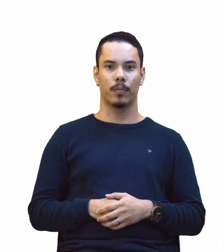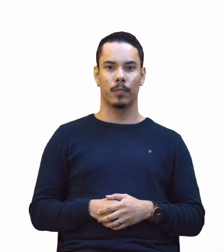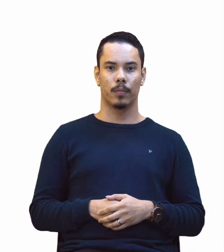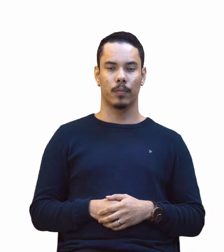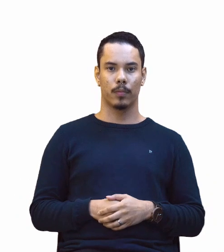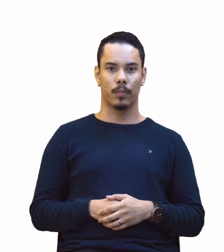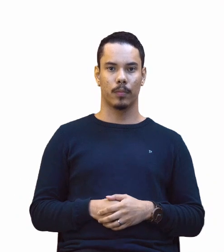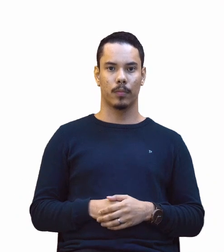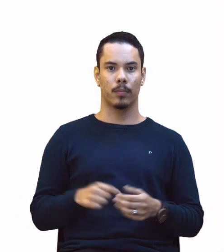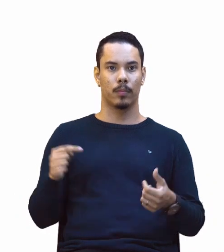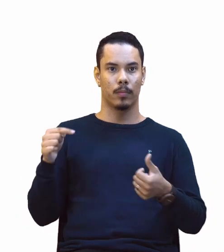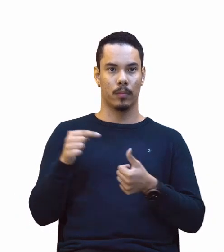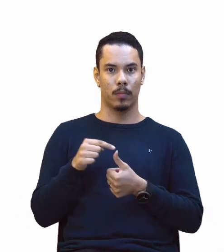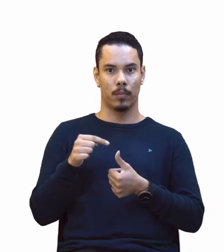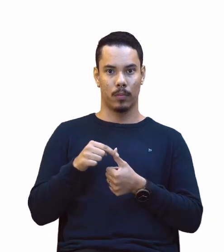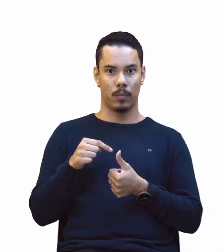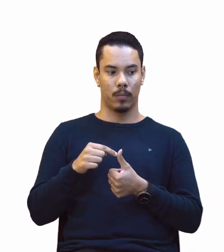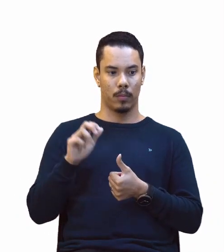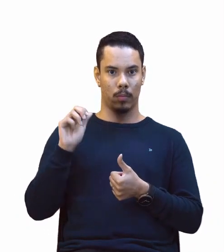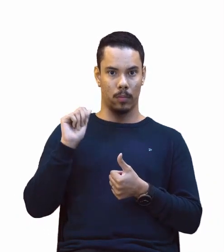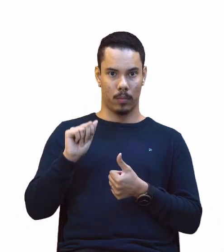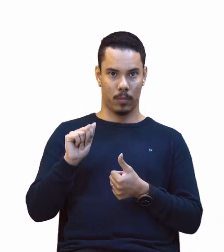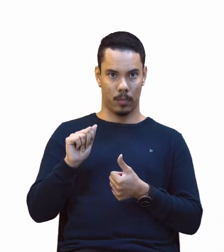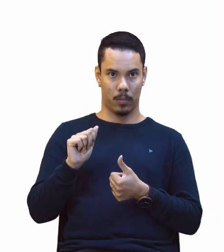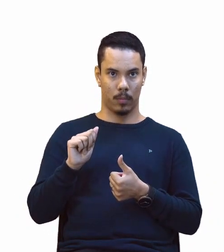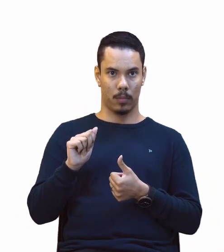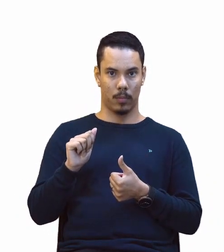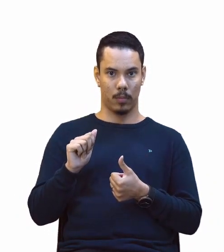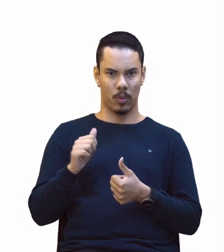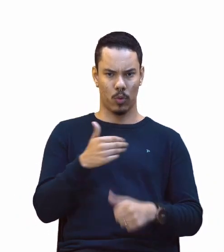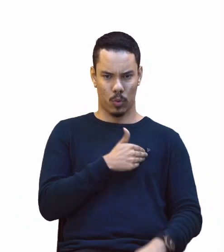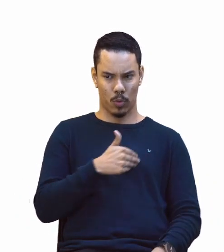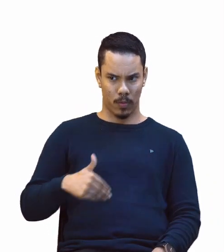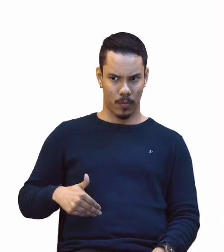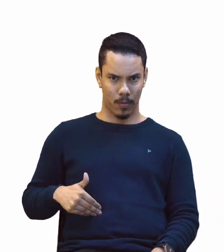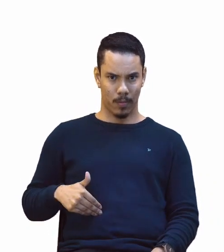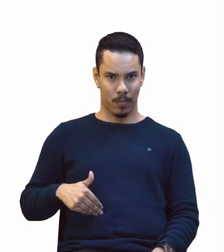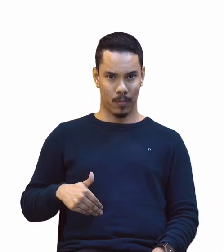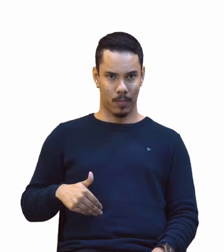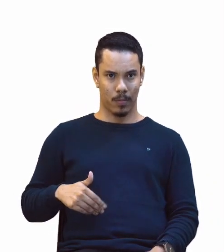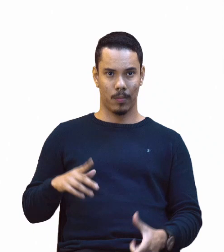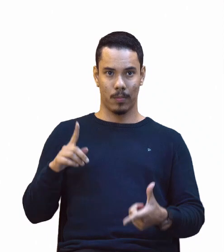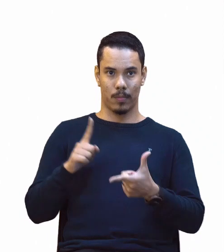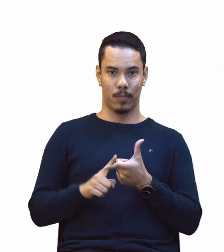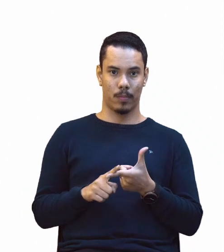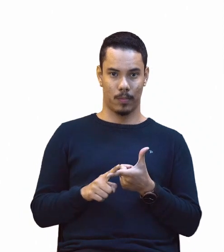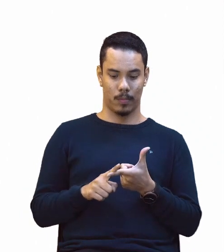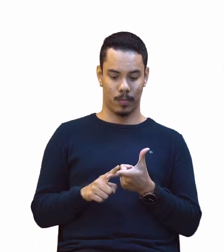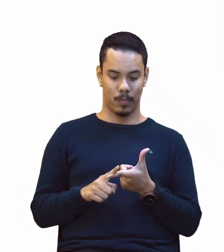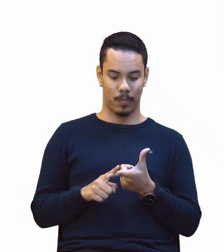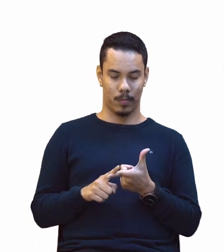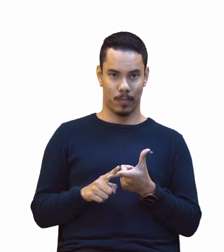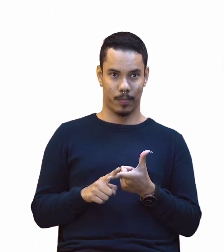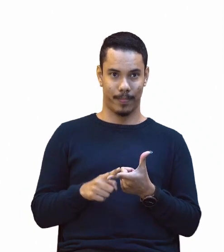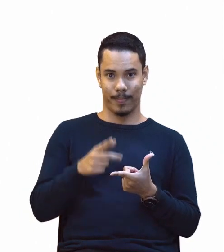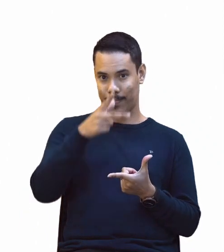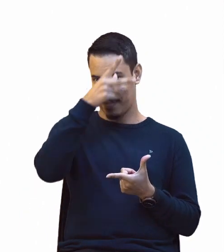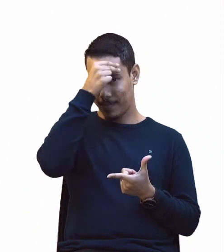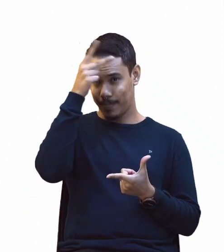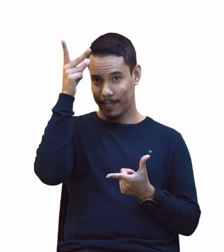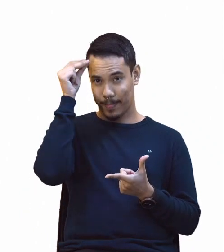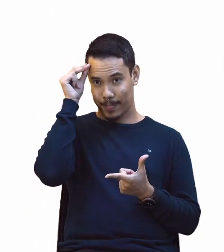Alternativa A, no Palácio do Governo. Alternativa B, seria a